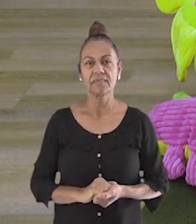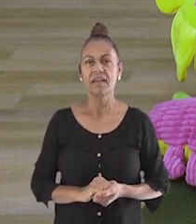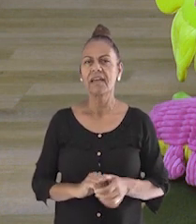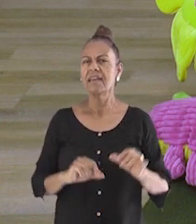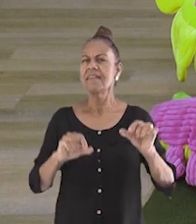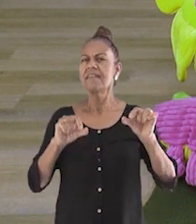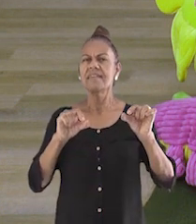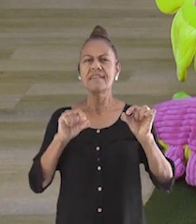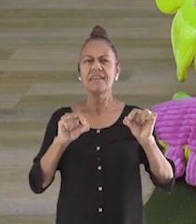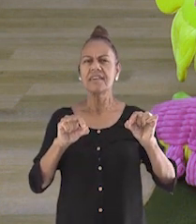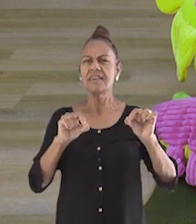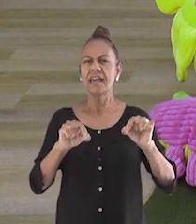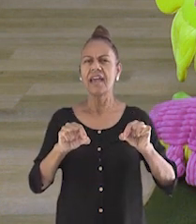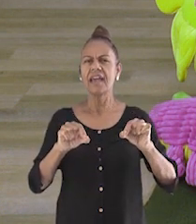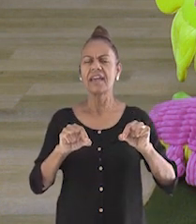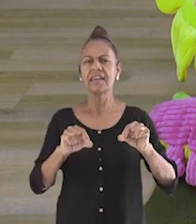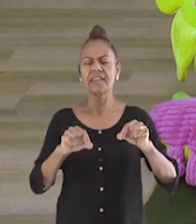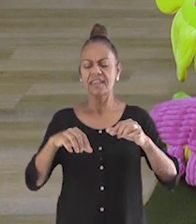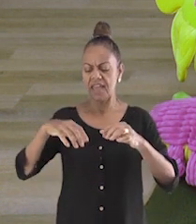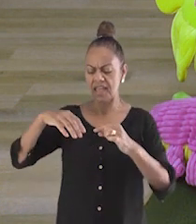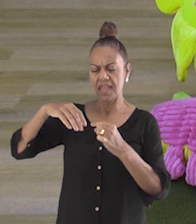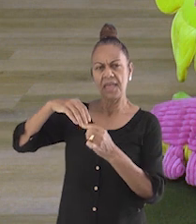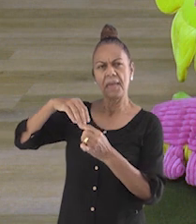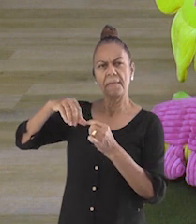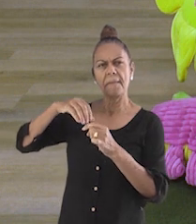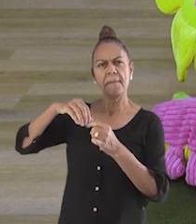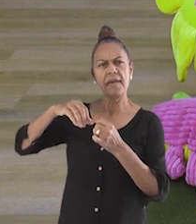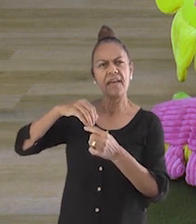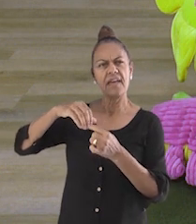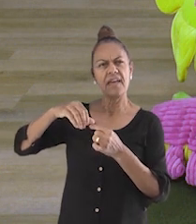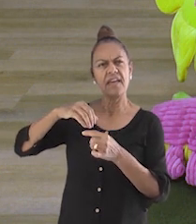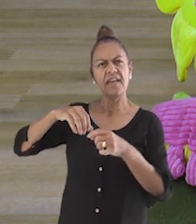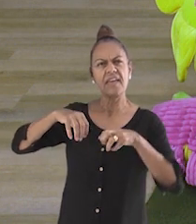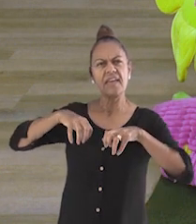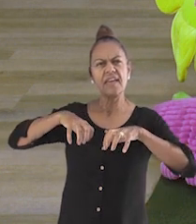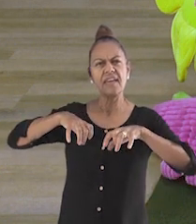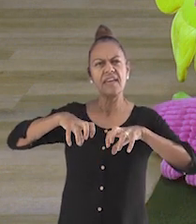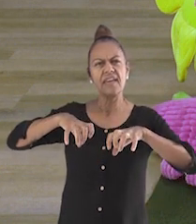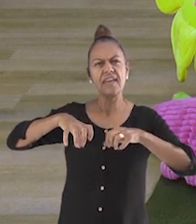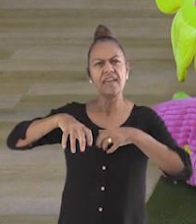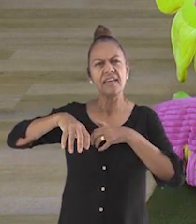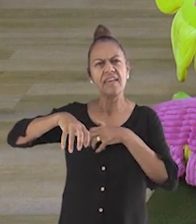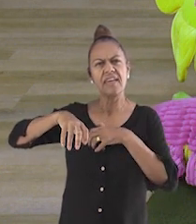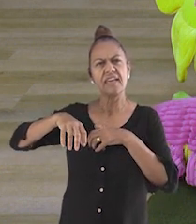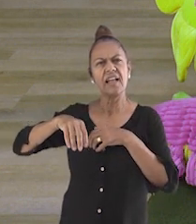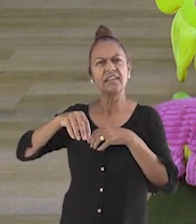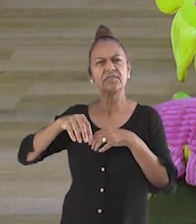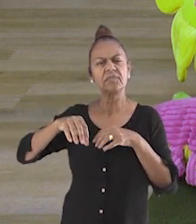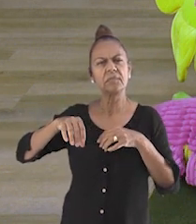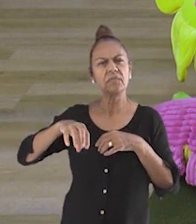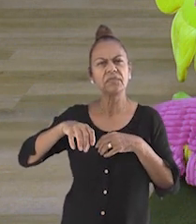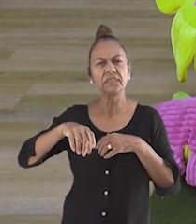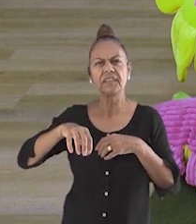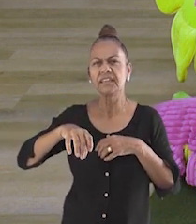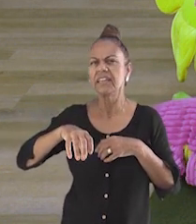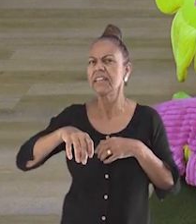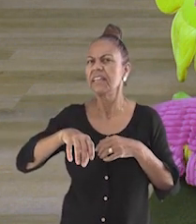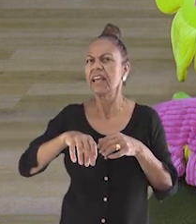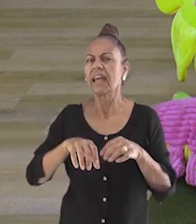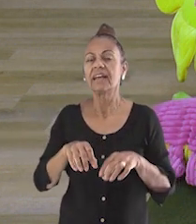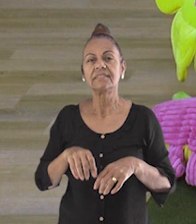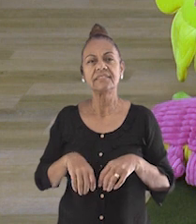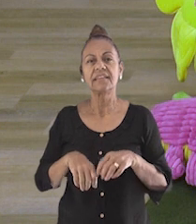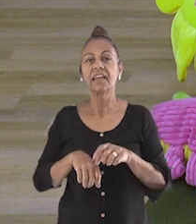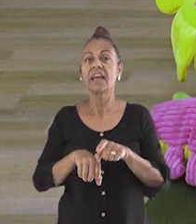Quem é cheia de pernas e anda por aí cheia de pernas?